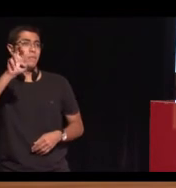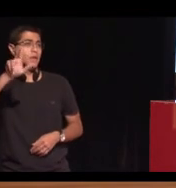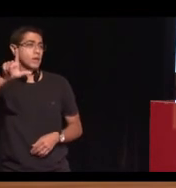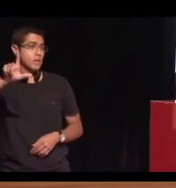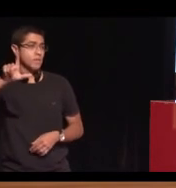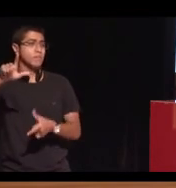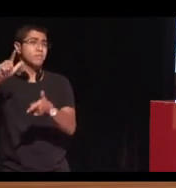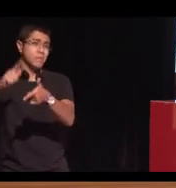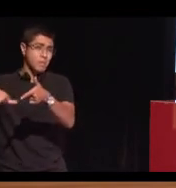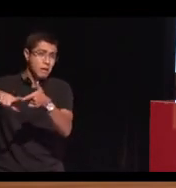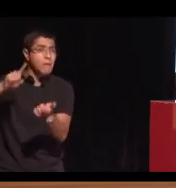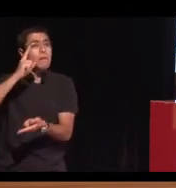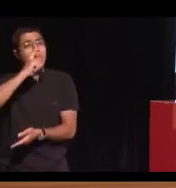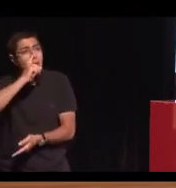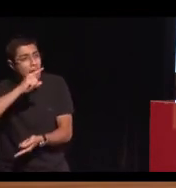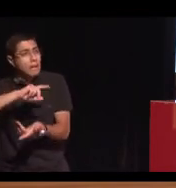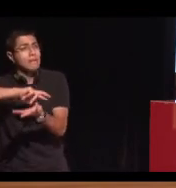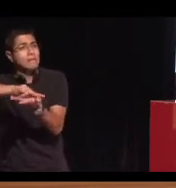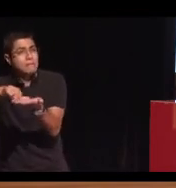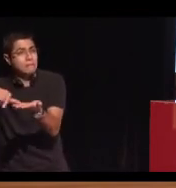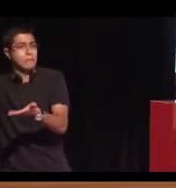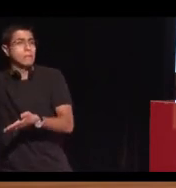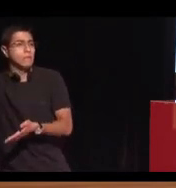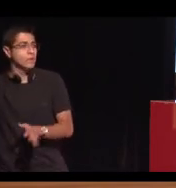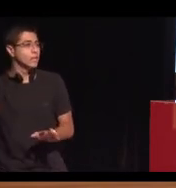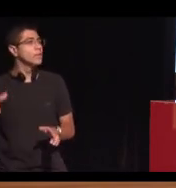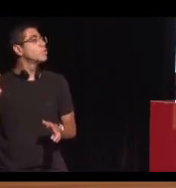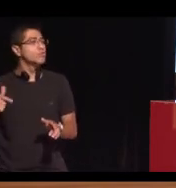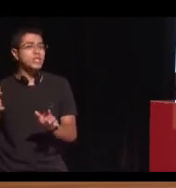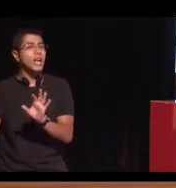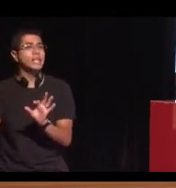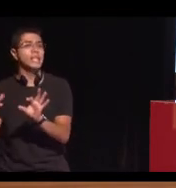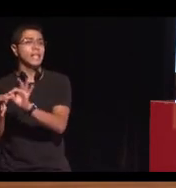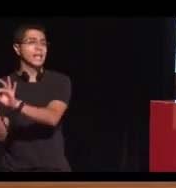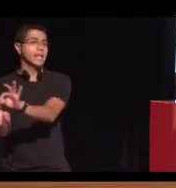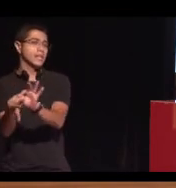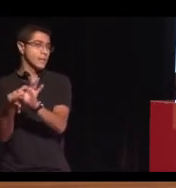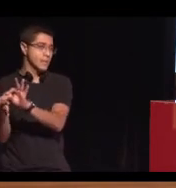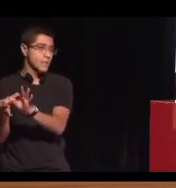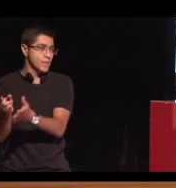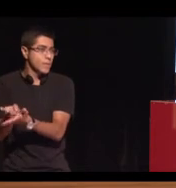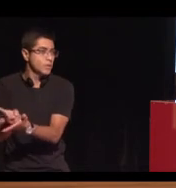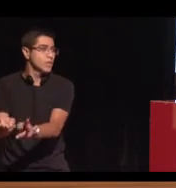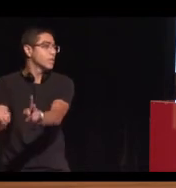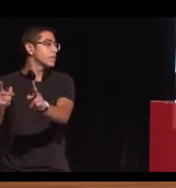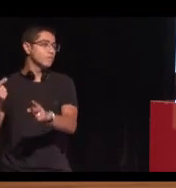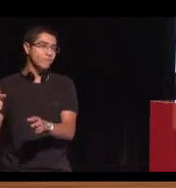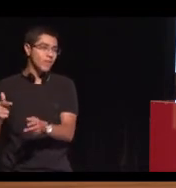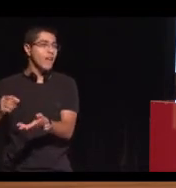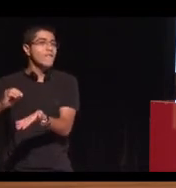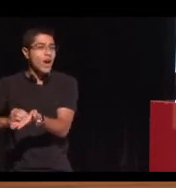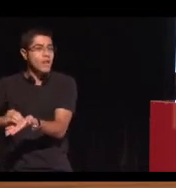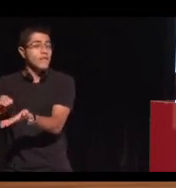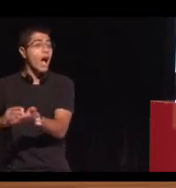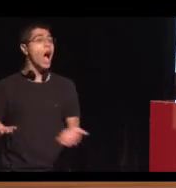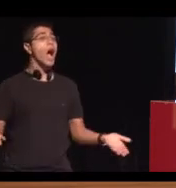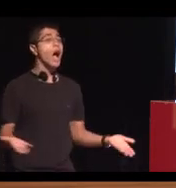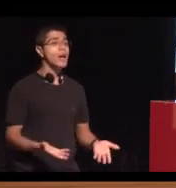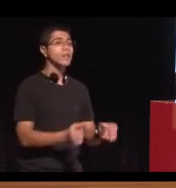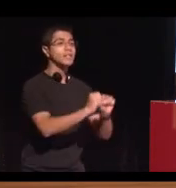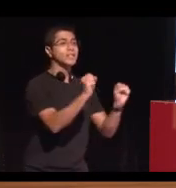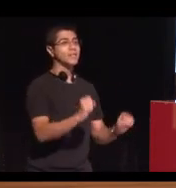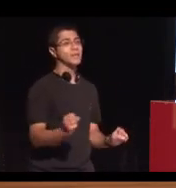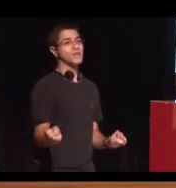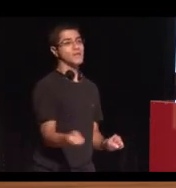fragilidades dentro do processo, que a gente não tinha integração contínua, a gente não tinha muita coisa. E a gente está falando de uma aplicação nova que roda em Java,